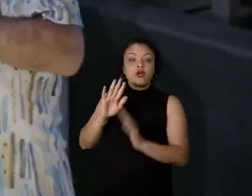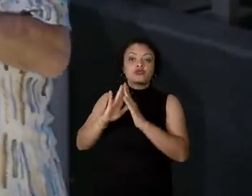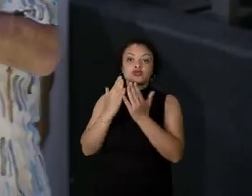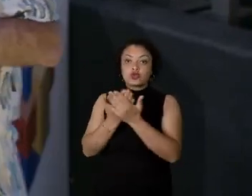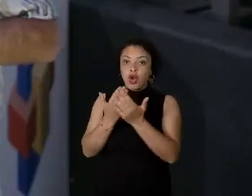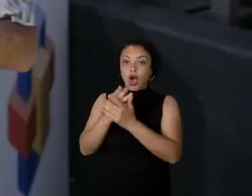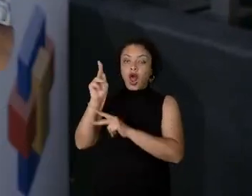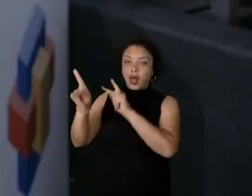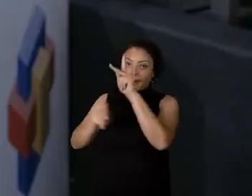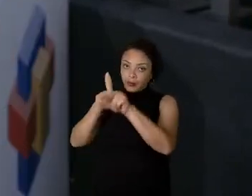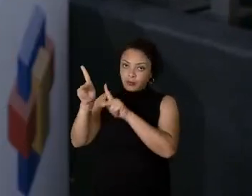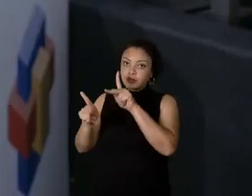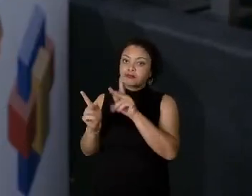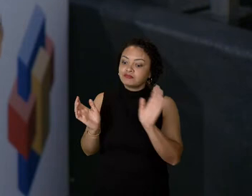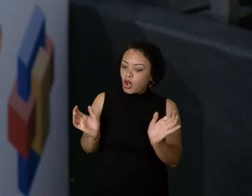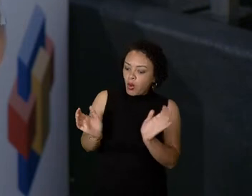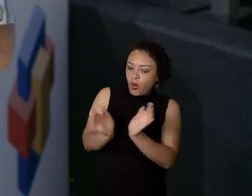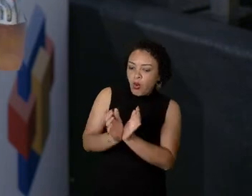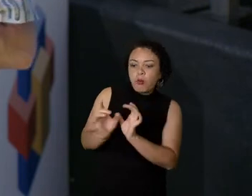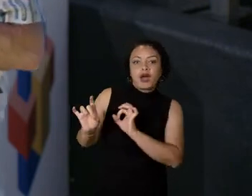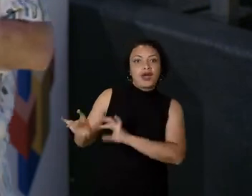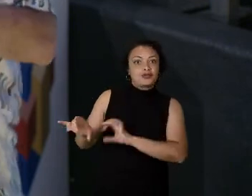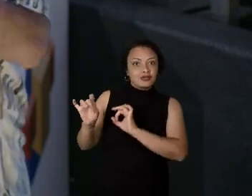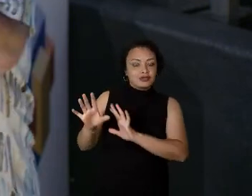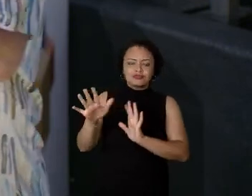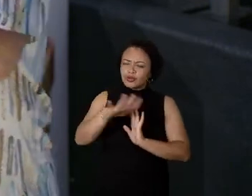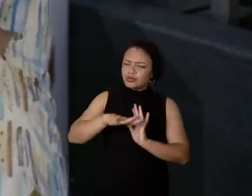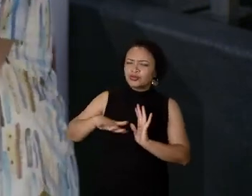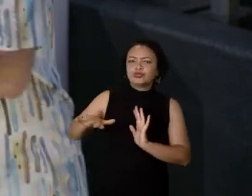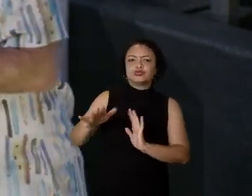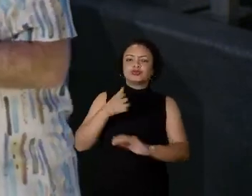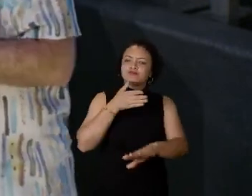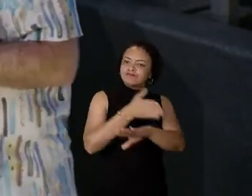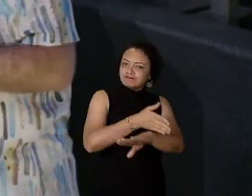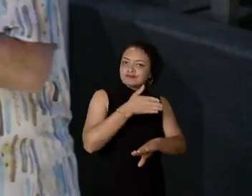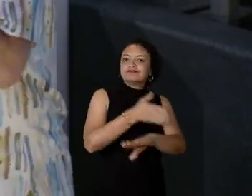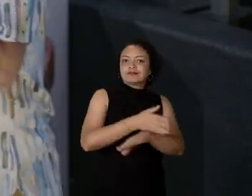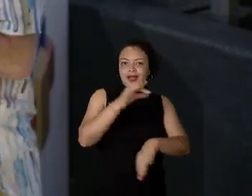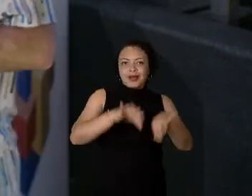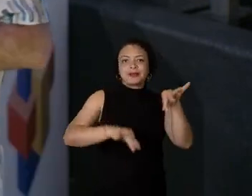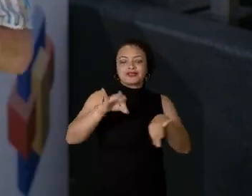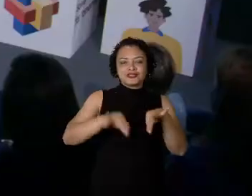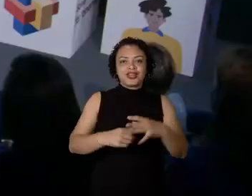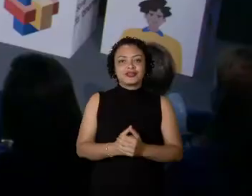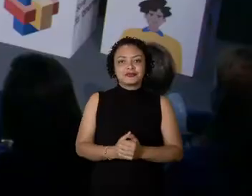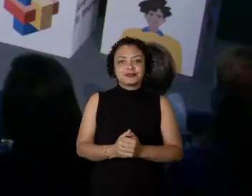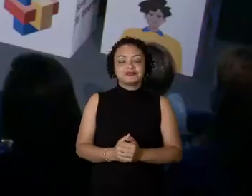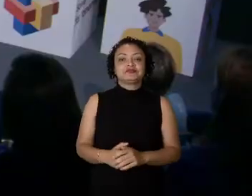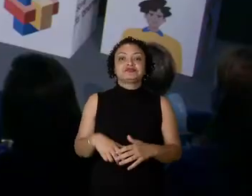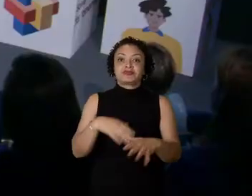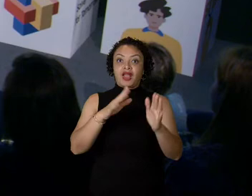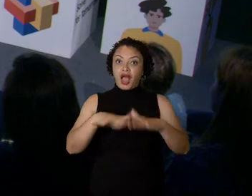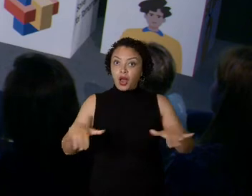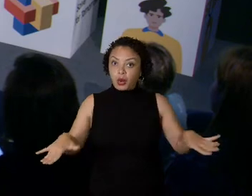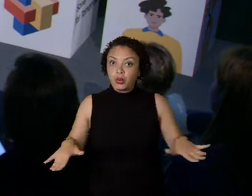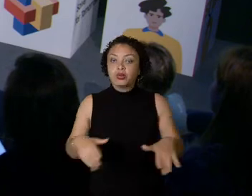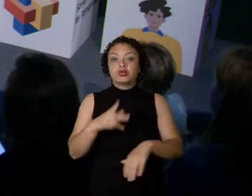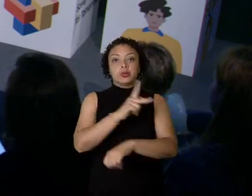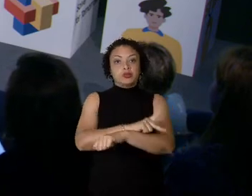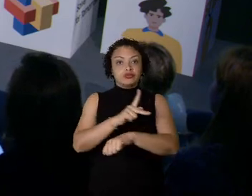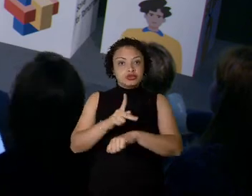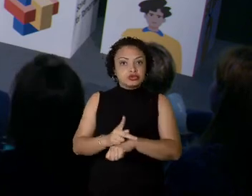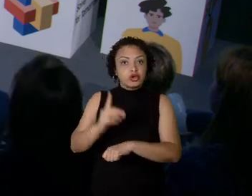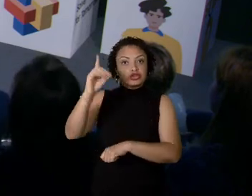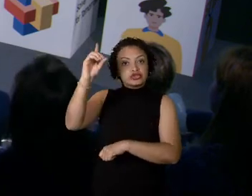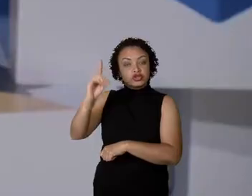Sim, toda a comunidade educacional das escolas públicas se envolve nos projetos. Estudantes, corpo docente, gestores